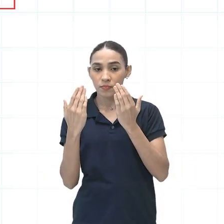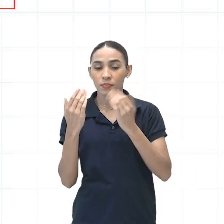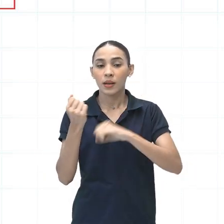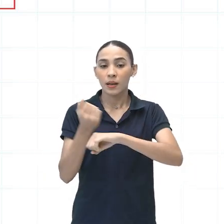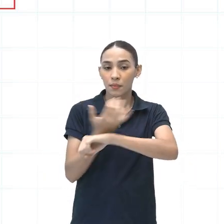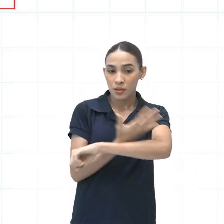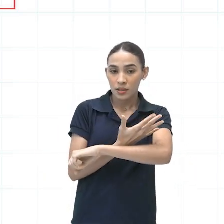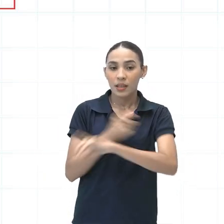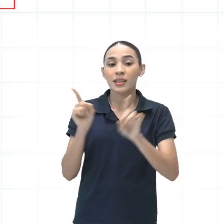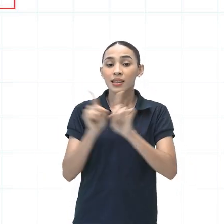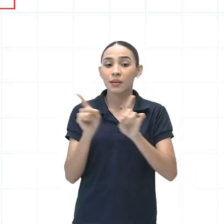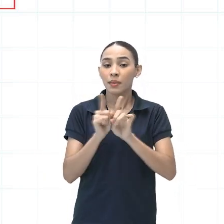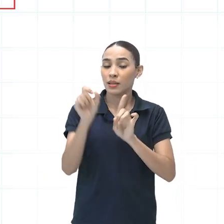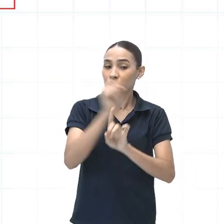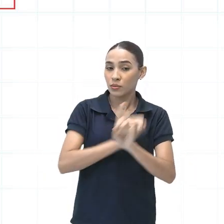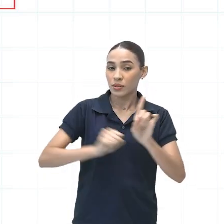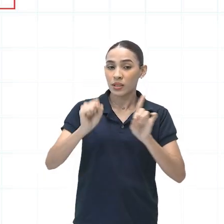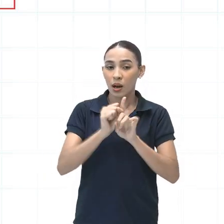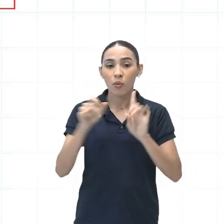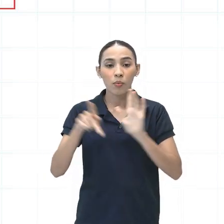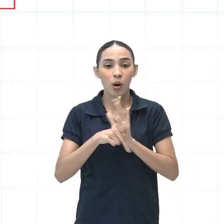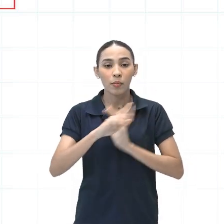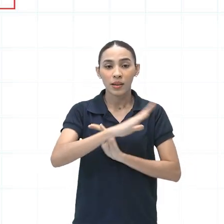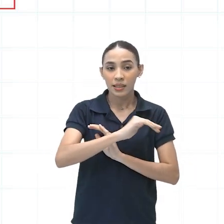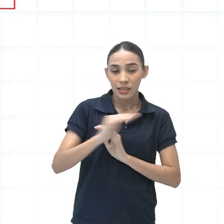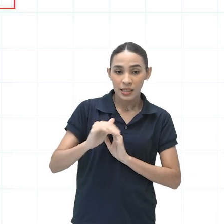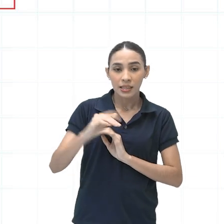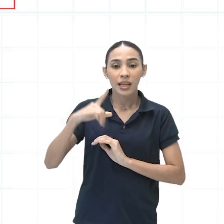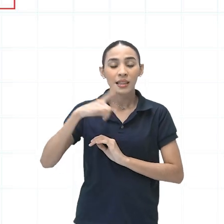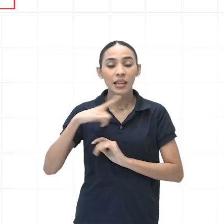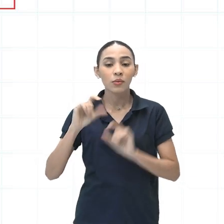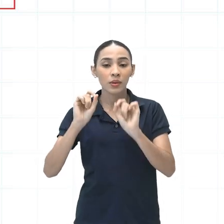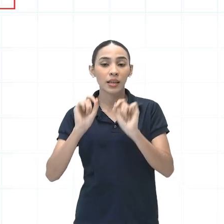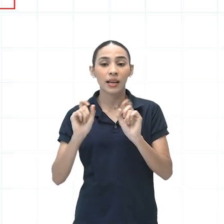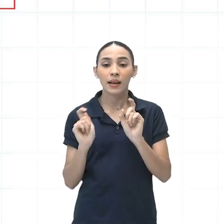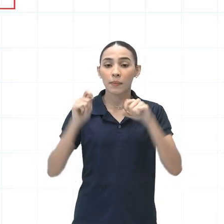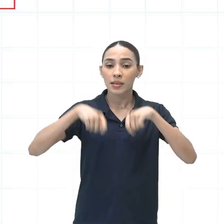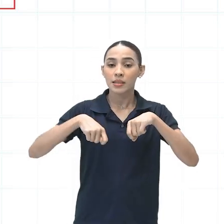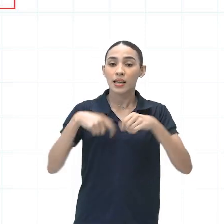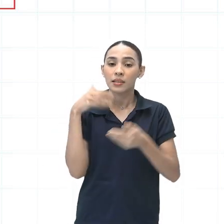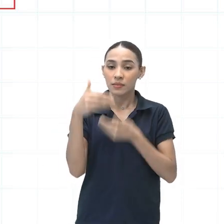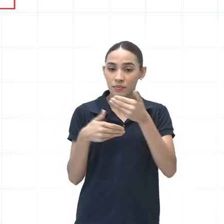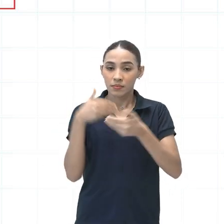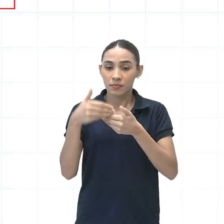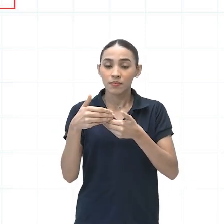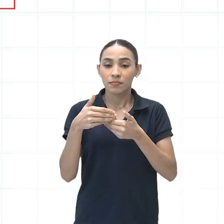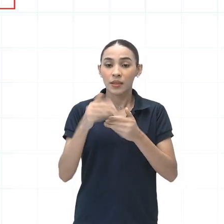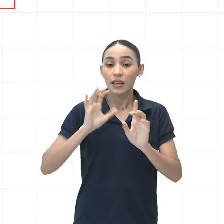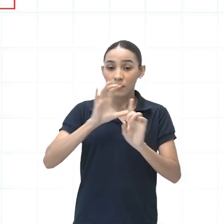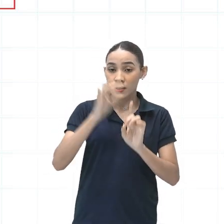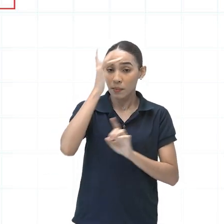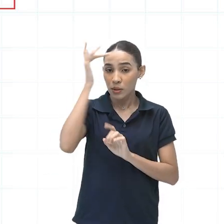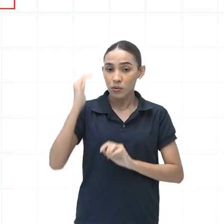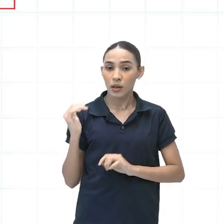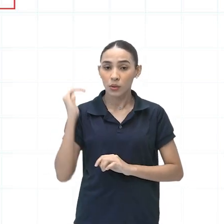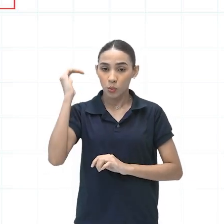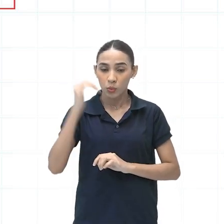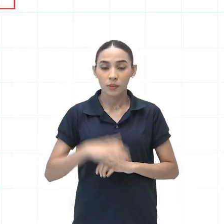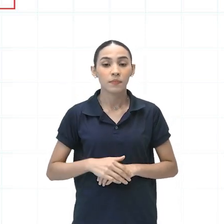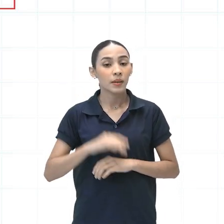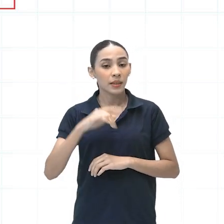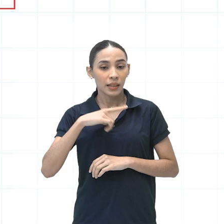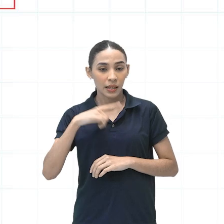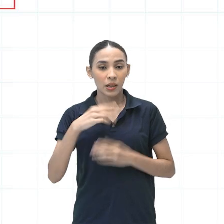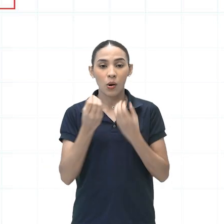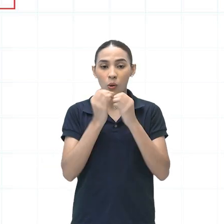psicológicos, emocionais e sociais das crianças têm a capacidade de moldar a pessoa adulta. Então, a gente tem a oração